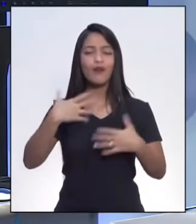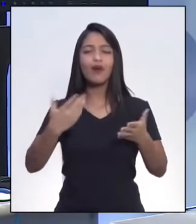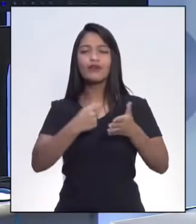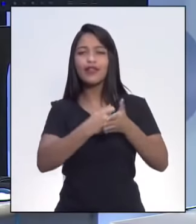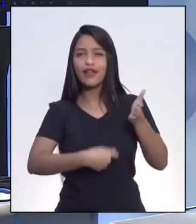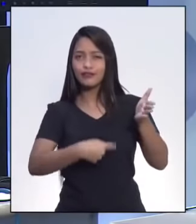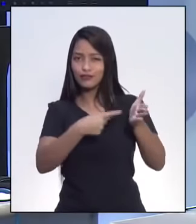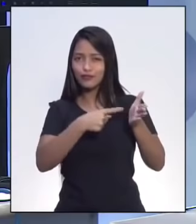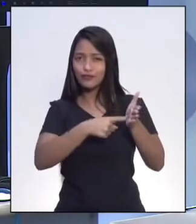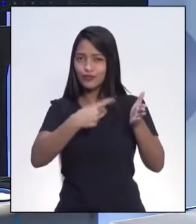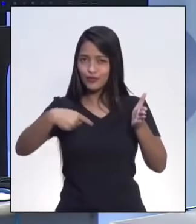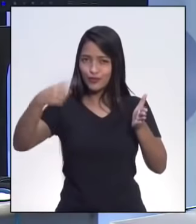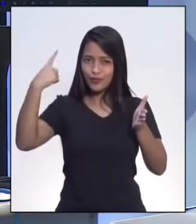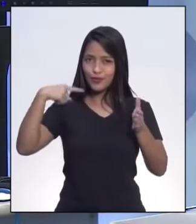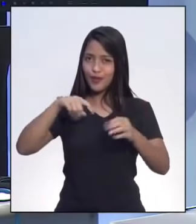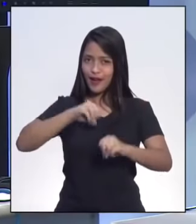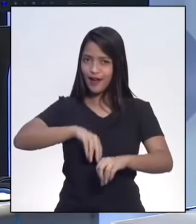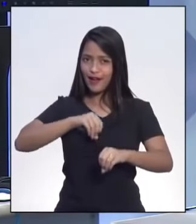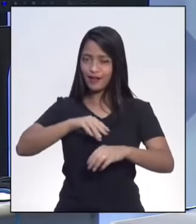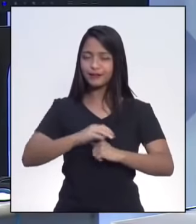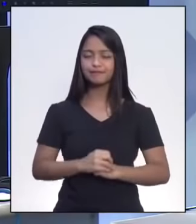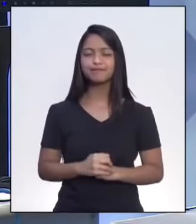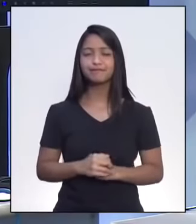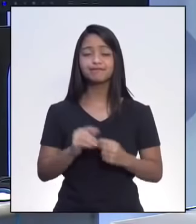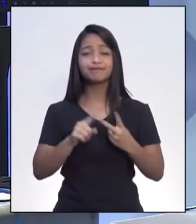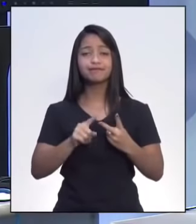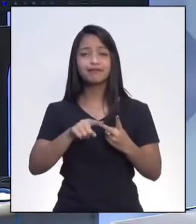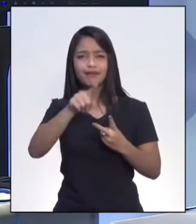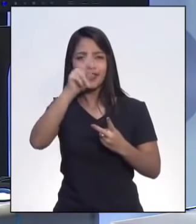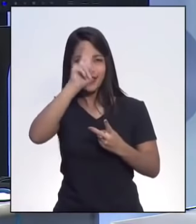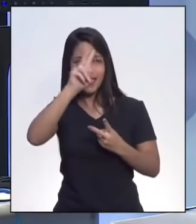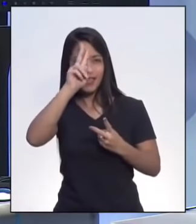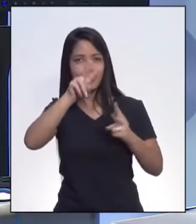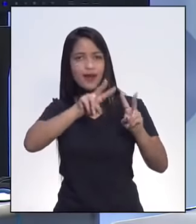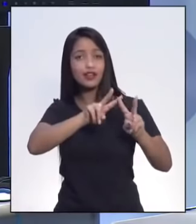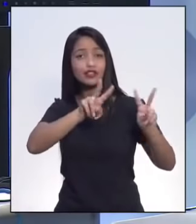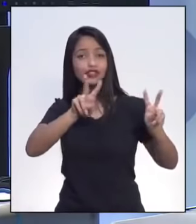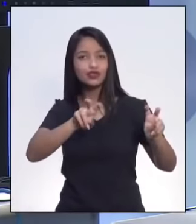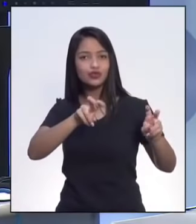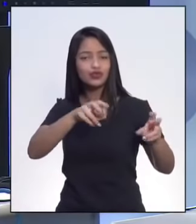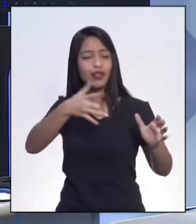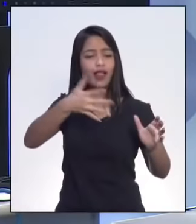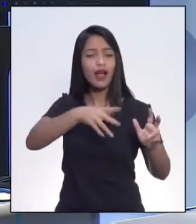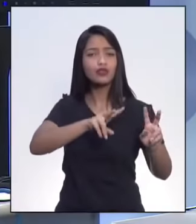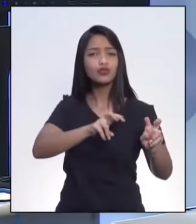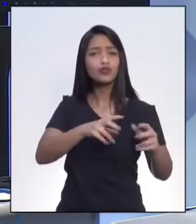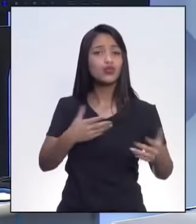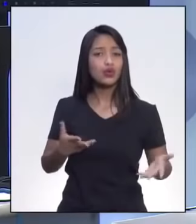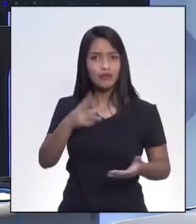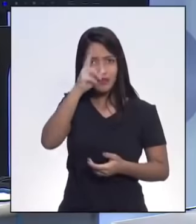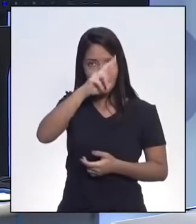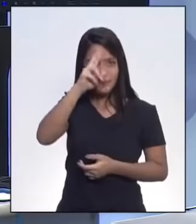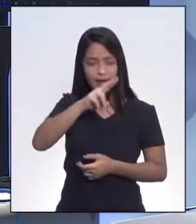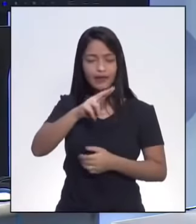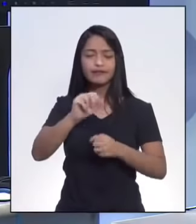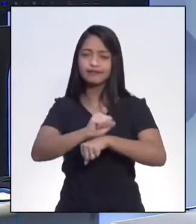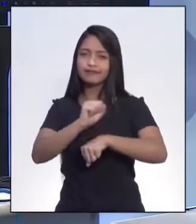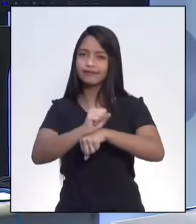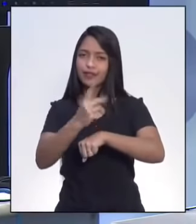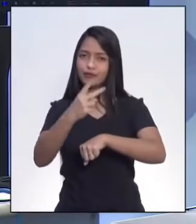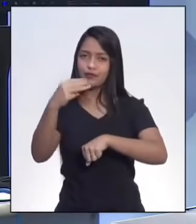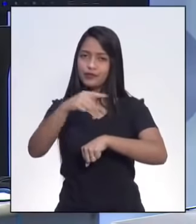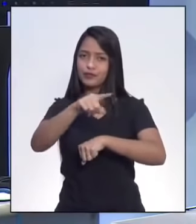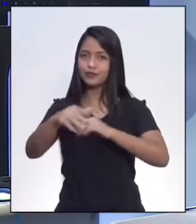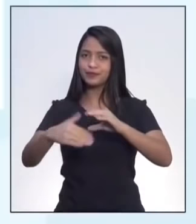eram, hein? E você se lembra dos títulos e do assunto deles? Então, coloca aí para mim 2 minutinhos no chat.